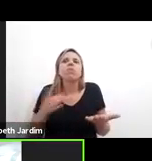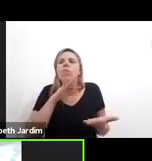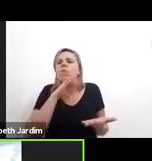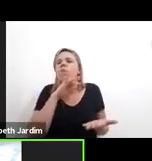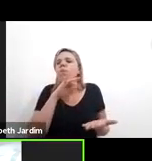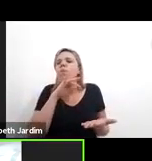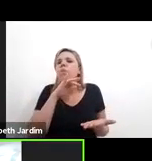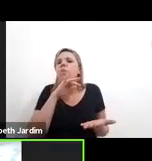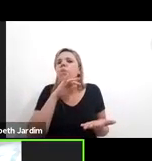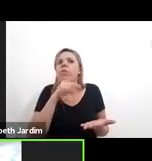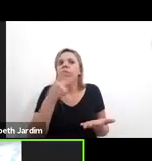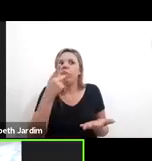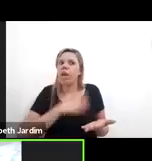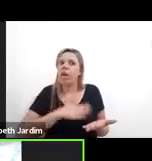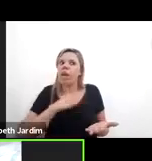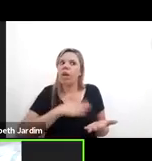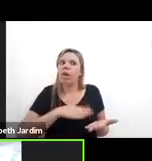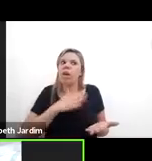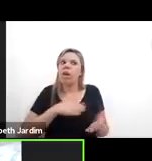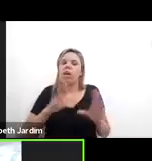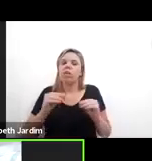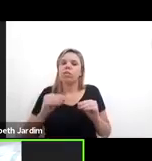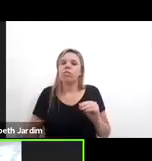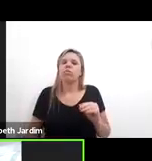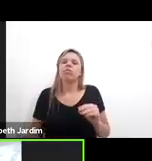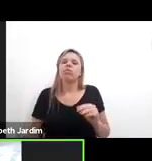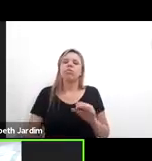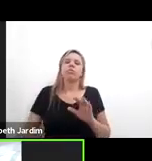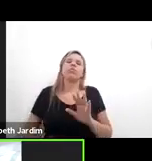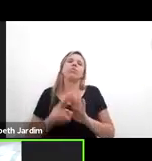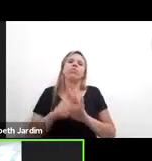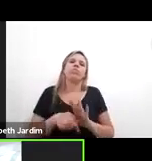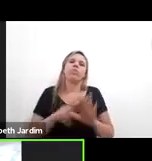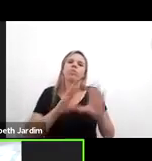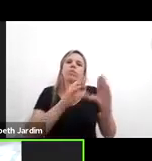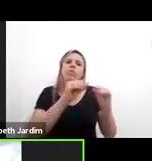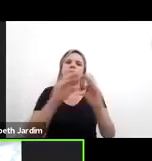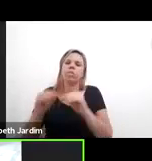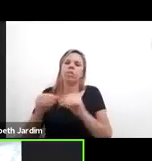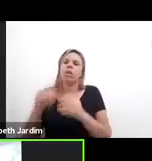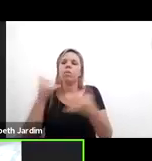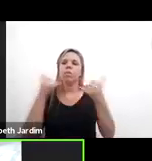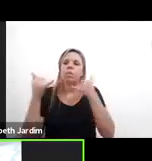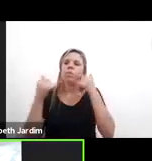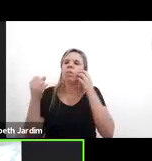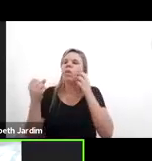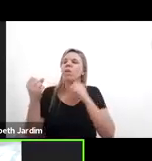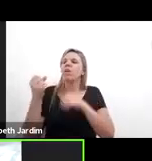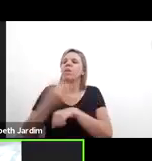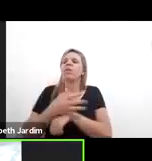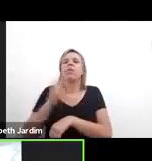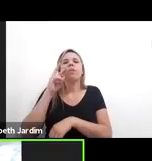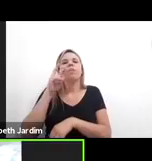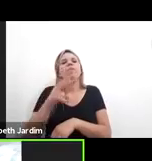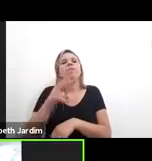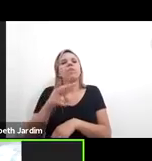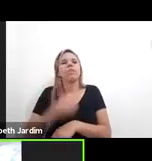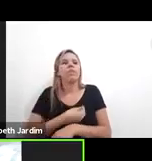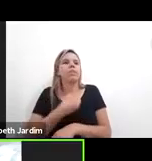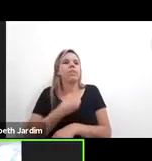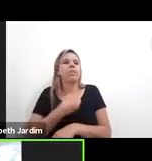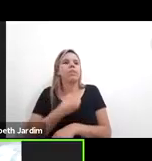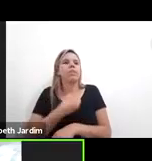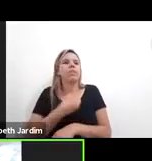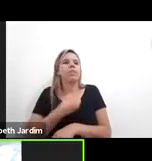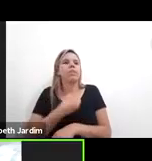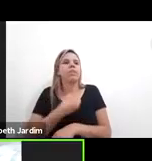ela falava, calma, à noite, várias noites, um detalhe bem legal, eu ligava para ela de madrugada, para ver se ele estava vivo, ela falava, põe